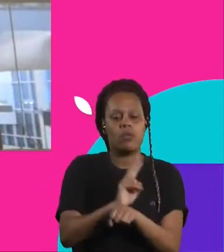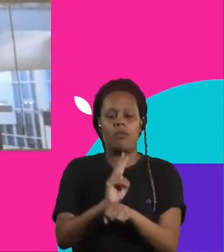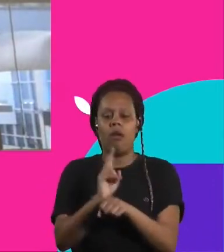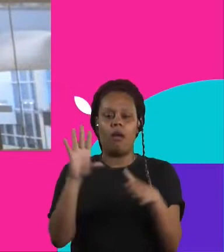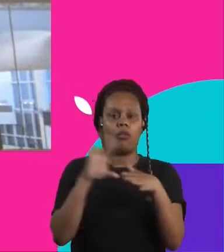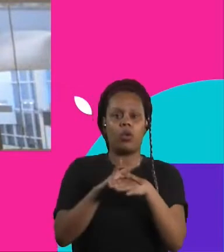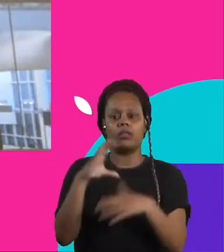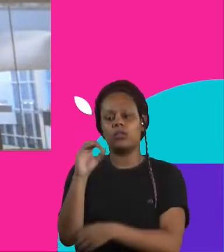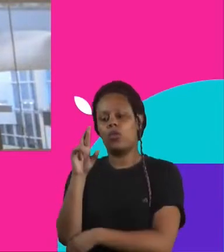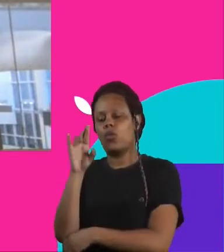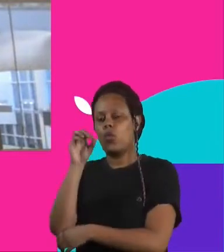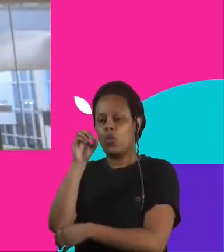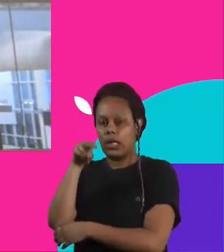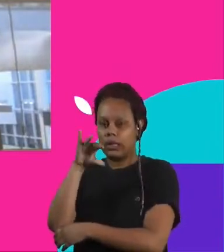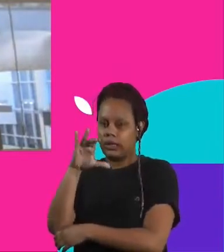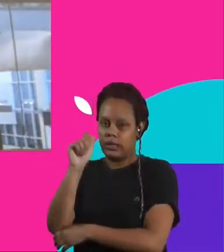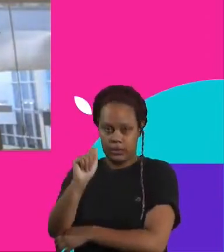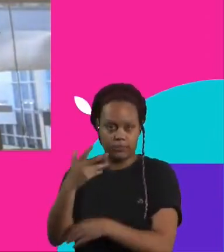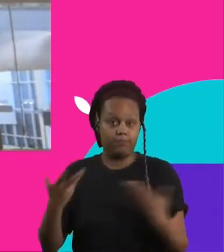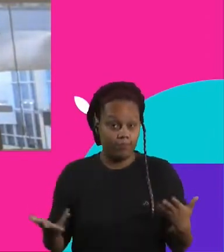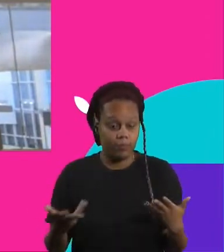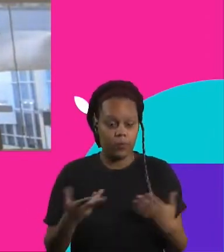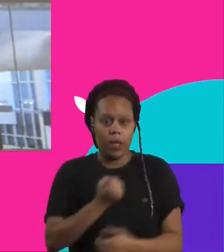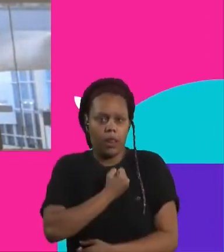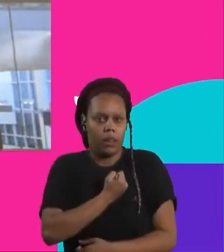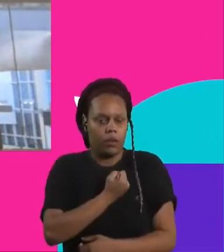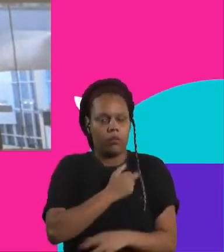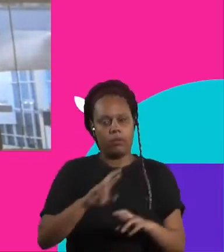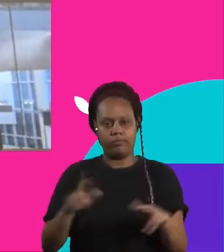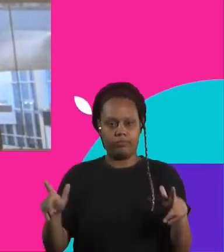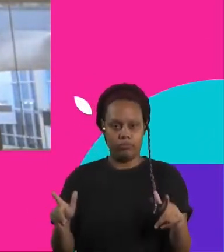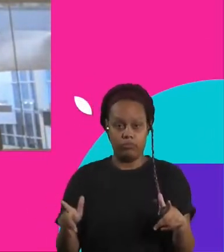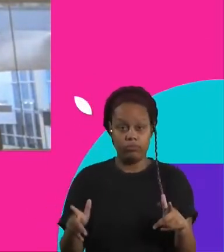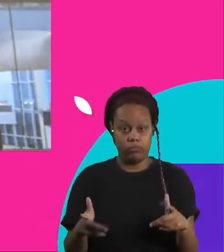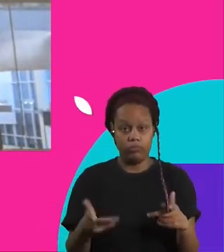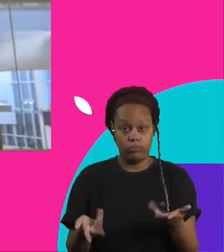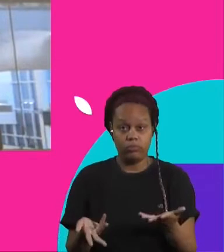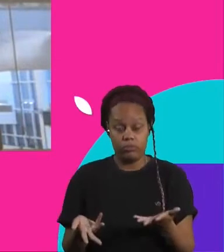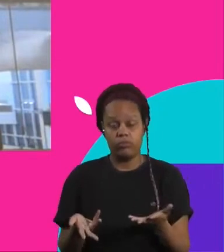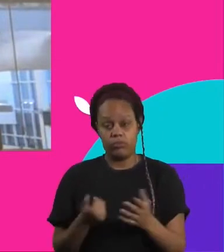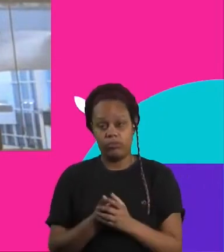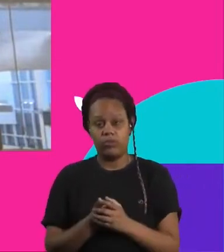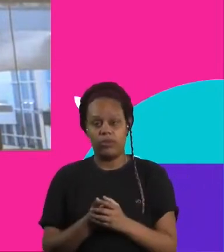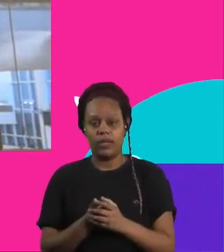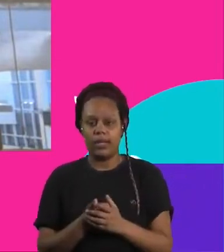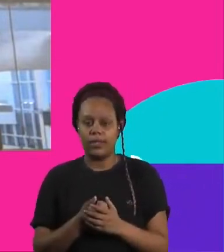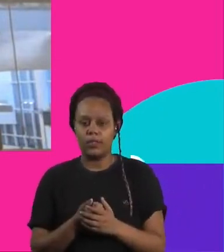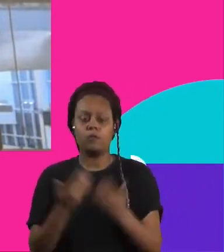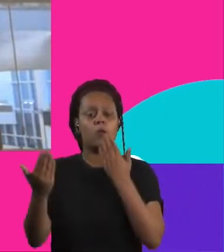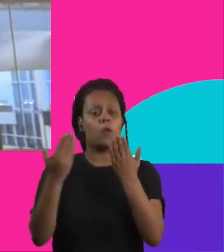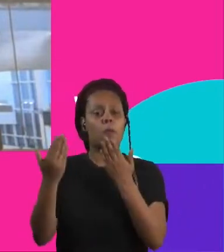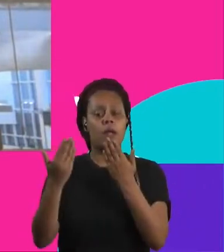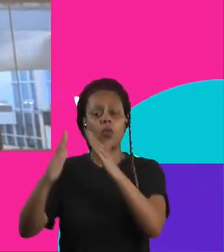tem indicadores, a gente tem números completamente diferentes, por exemplo, de um negócio de impacto que estaria trabalhando com moradia, por exemplo,